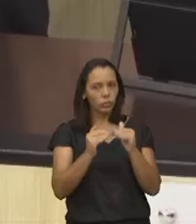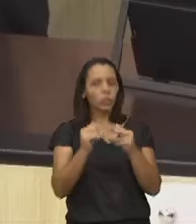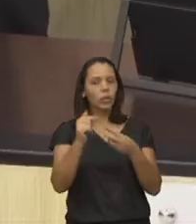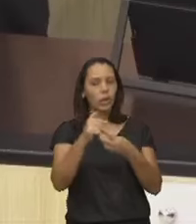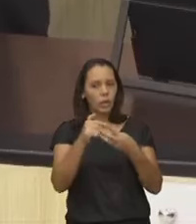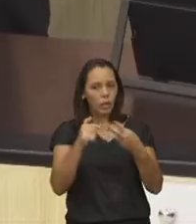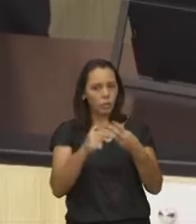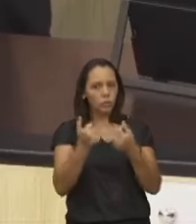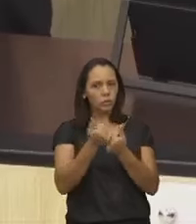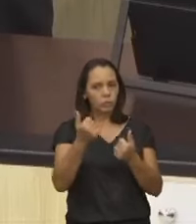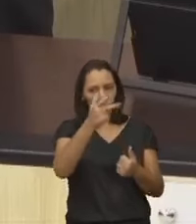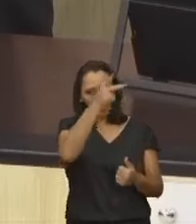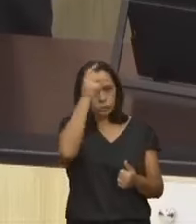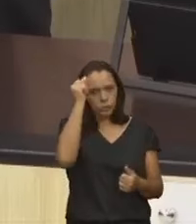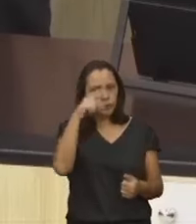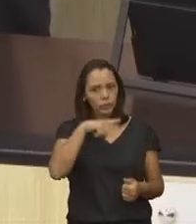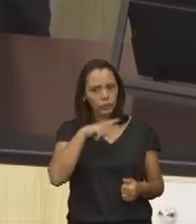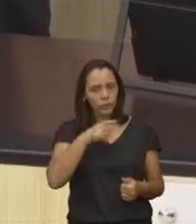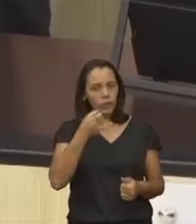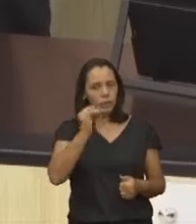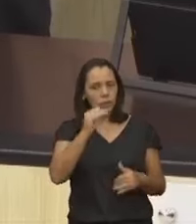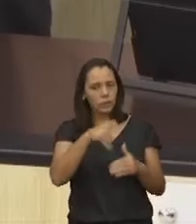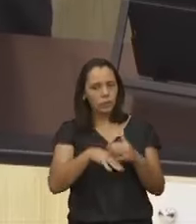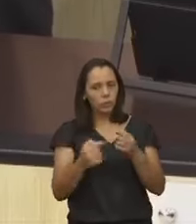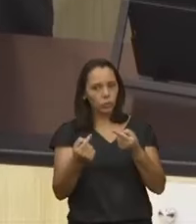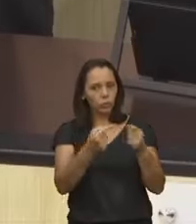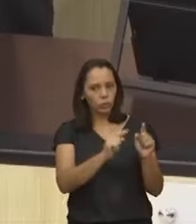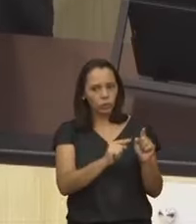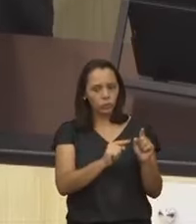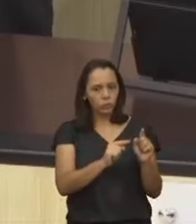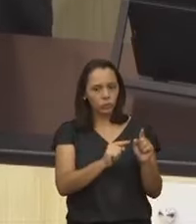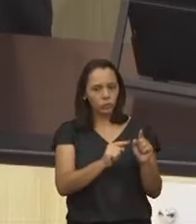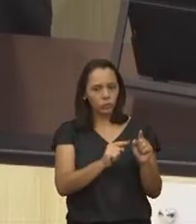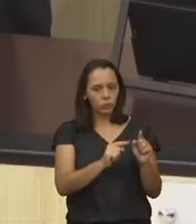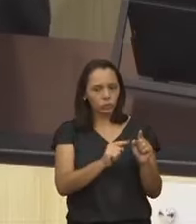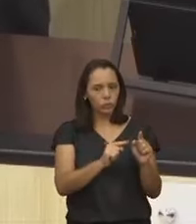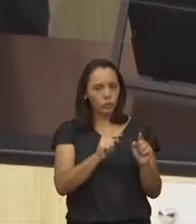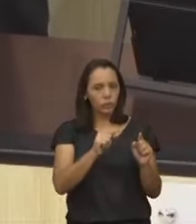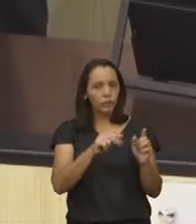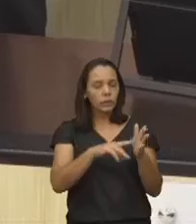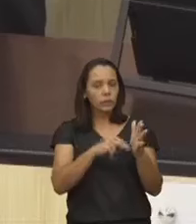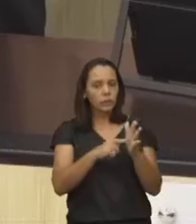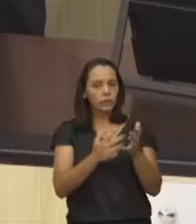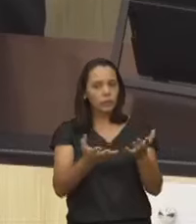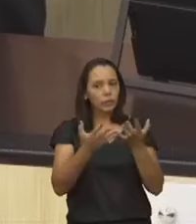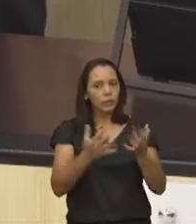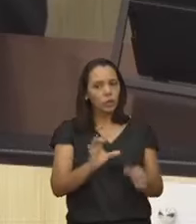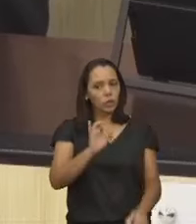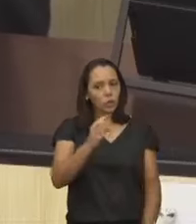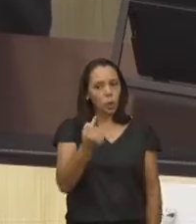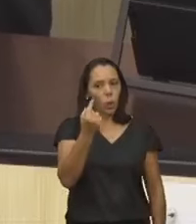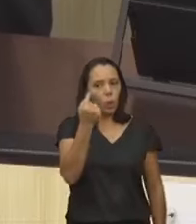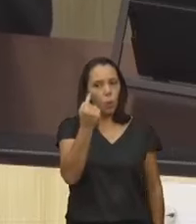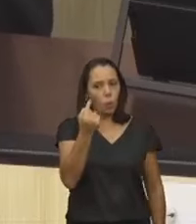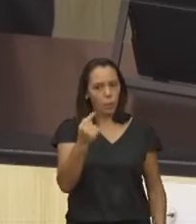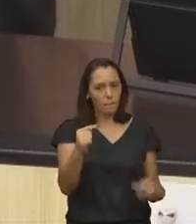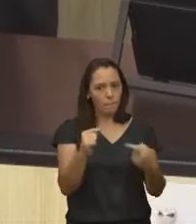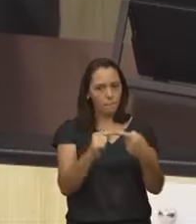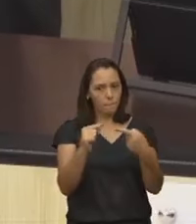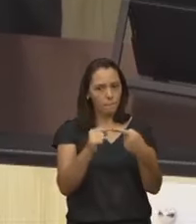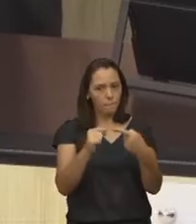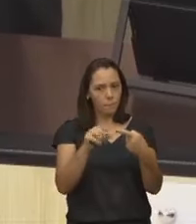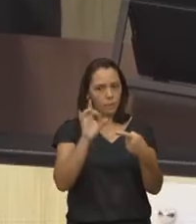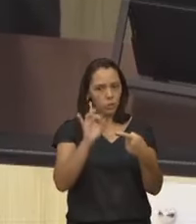subprefeituras. E quem votar contrário só está votando para ter uma subprefeitura. Então, é a atenção